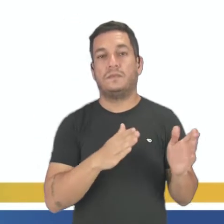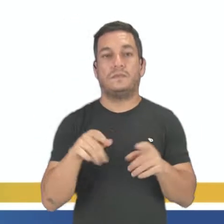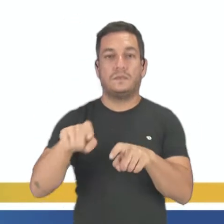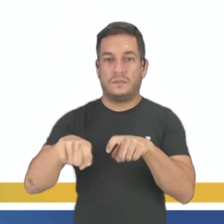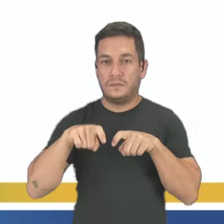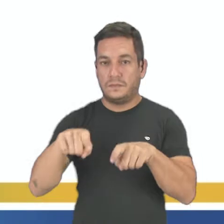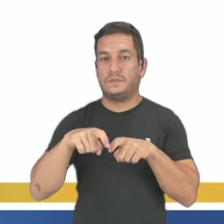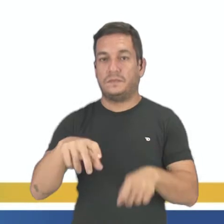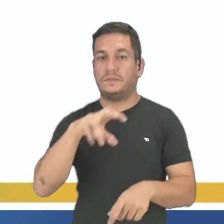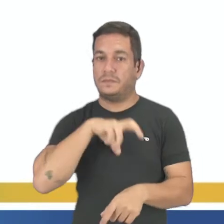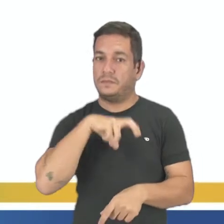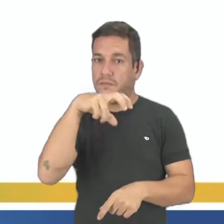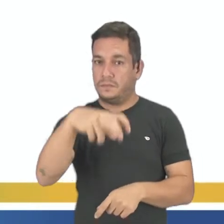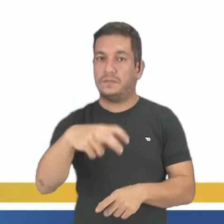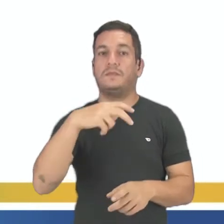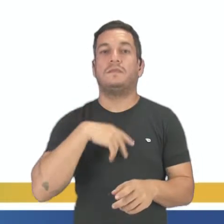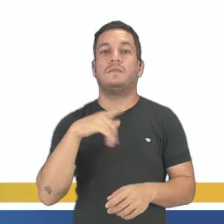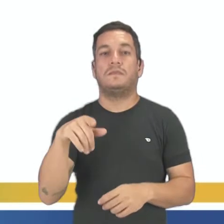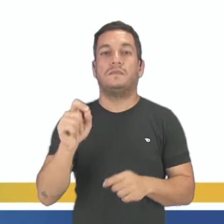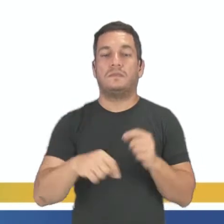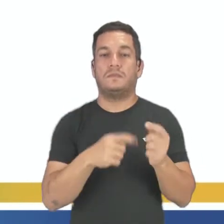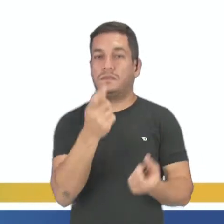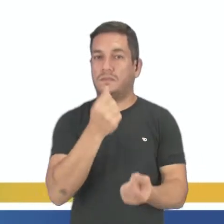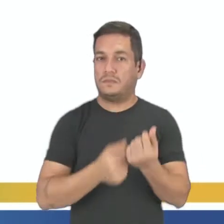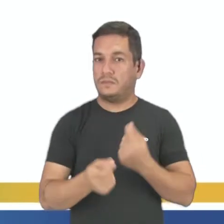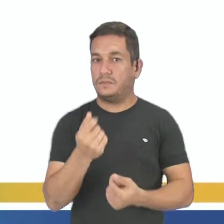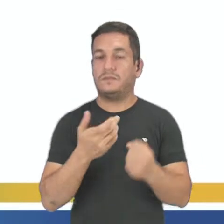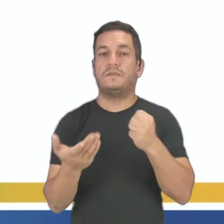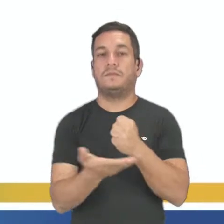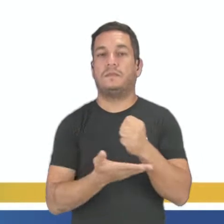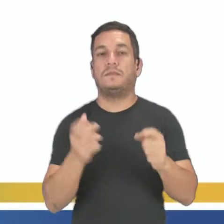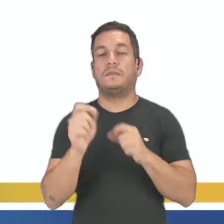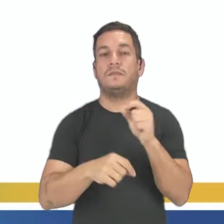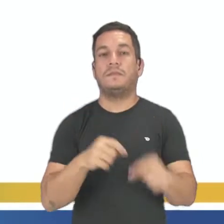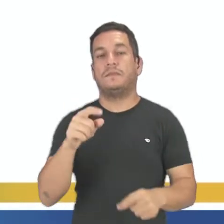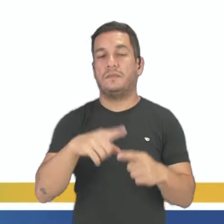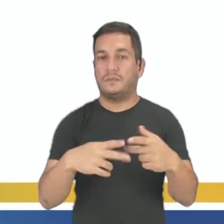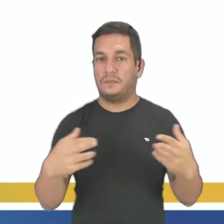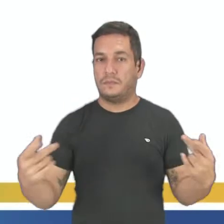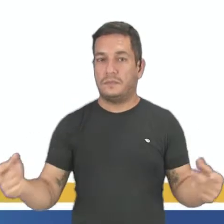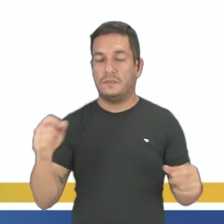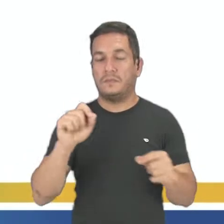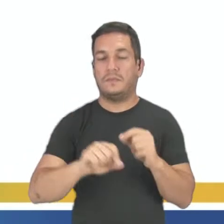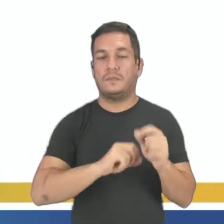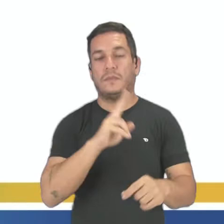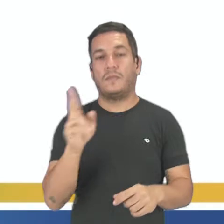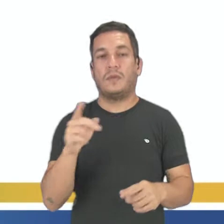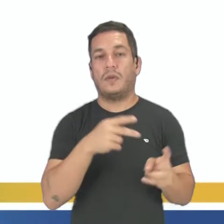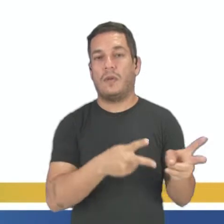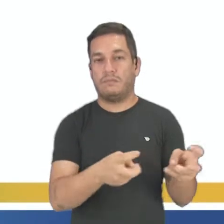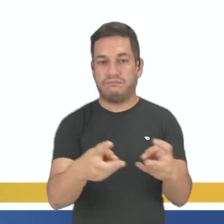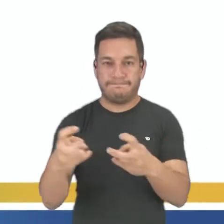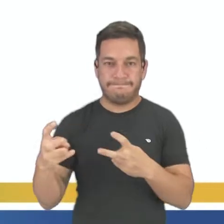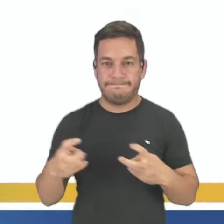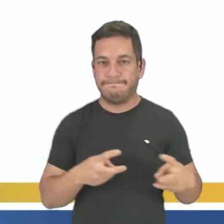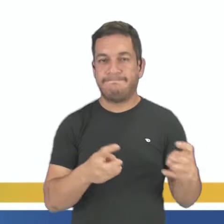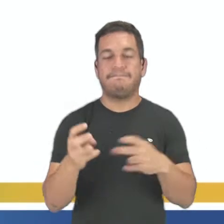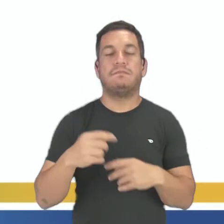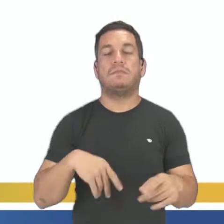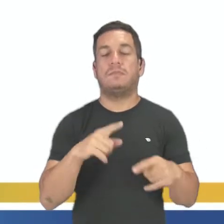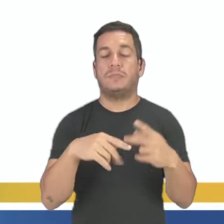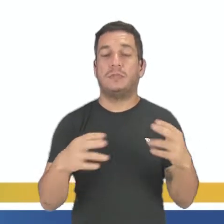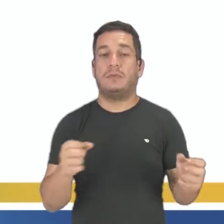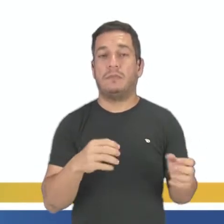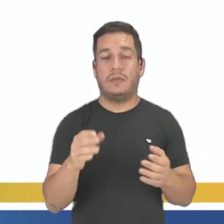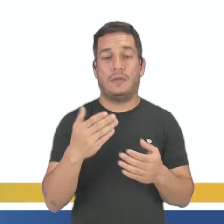colonização pelos portugueses, quando a economia era basicamente de produção de matérias-primas ou de extração de produtos para